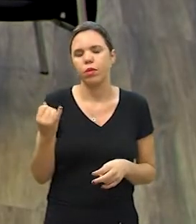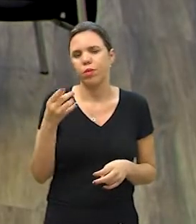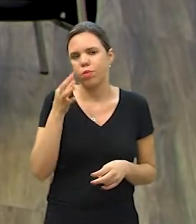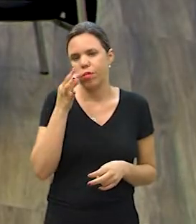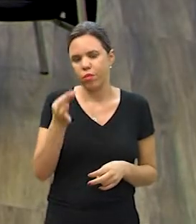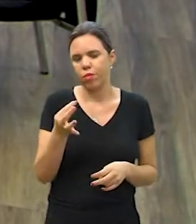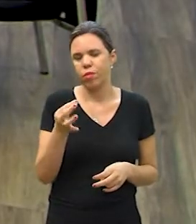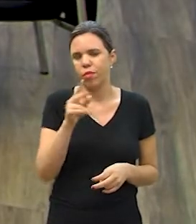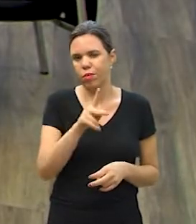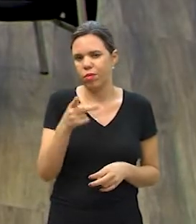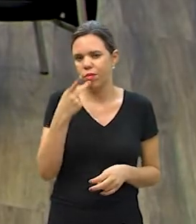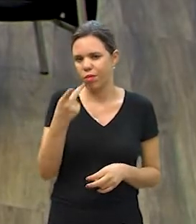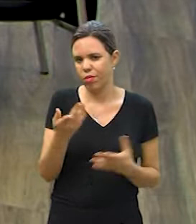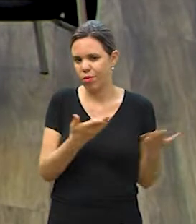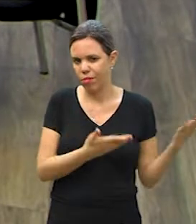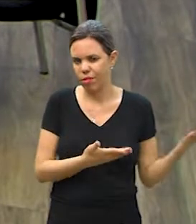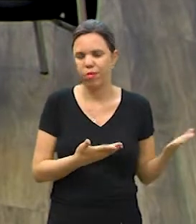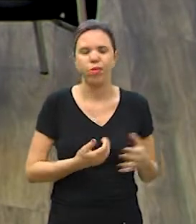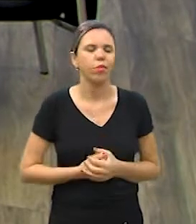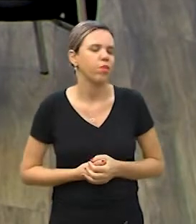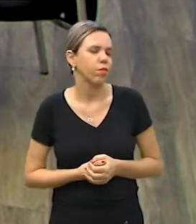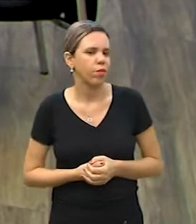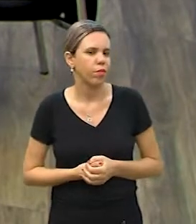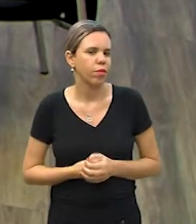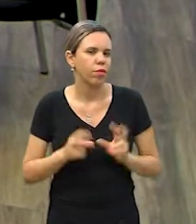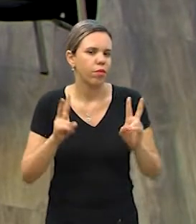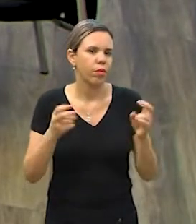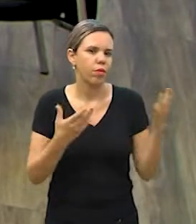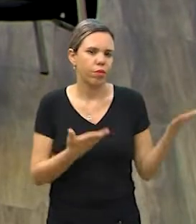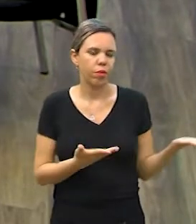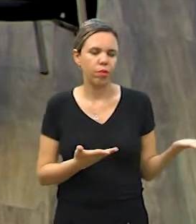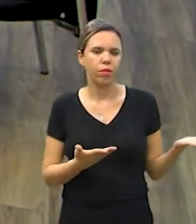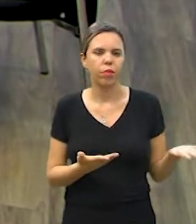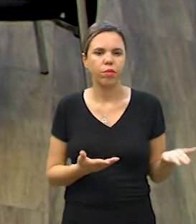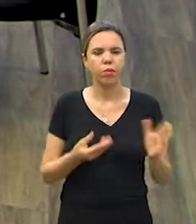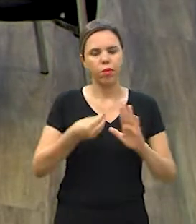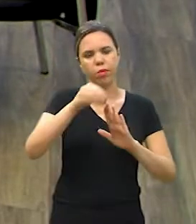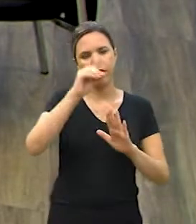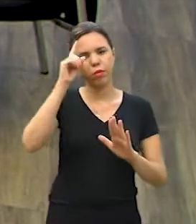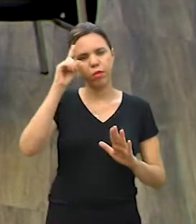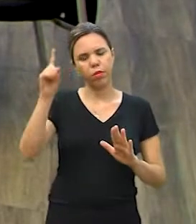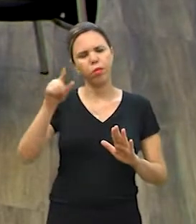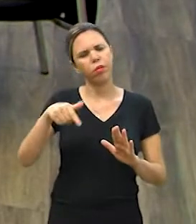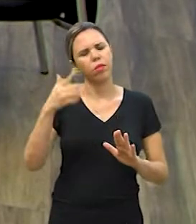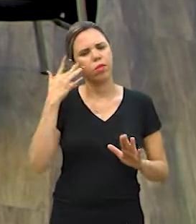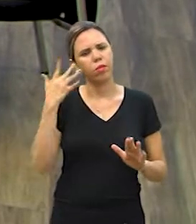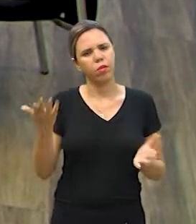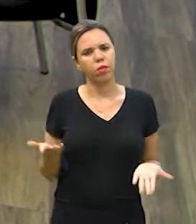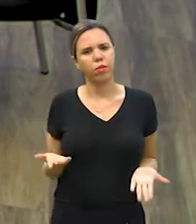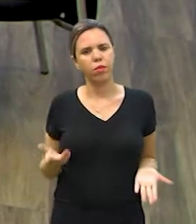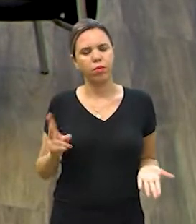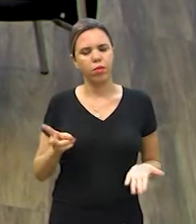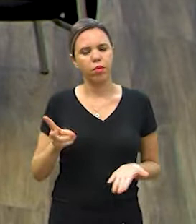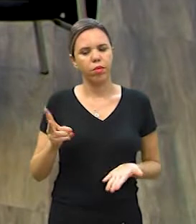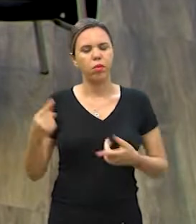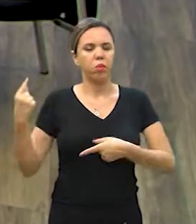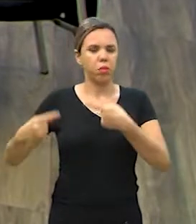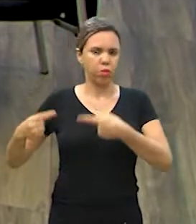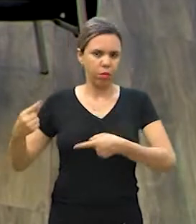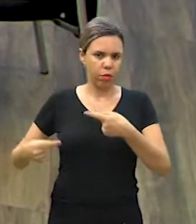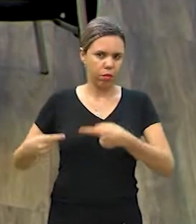importante ouvir a professora Solange. Solange, sobre este assunto, sobre o calendário, é algo que é